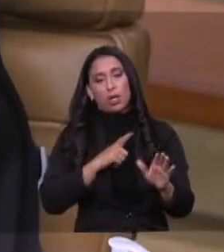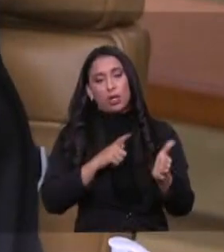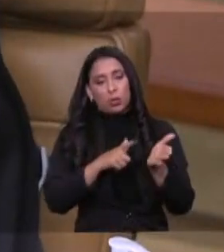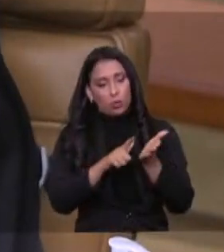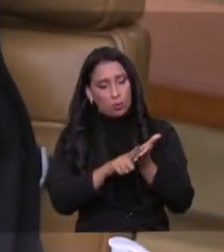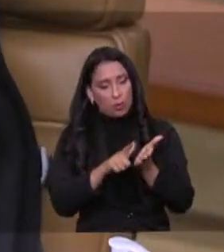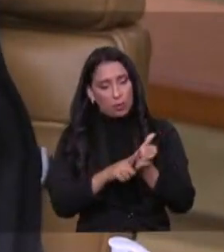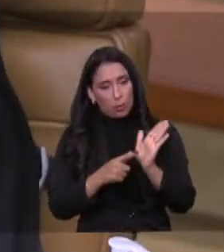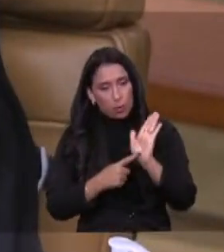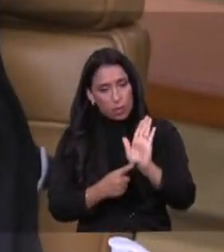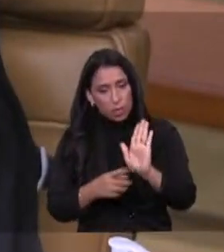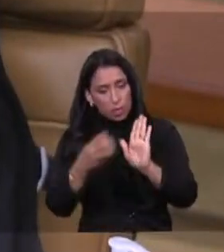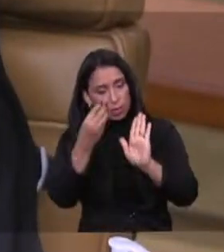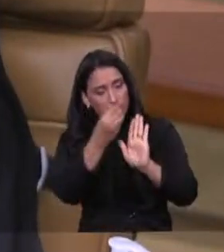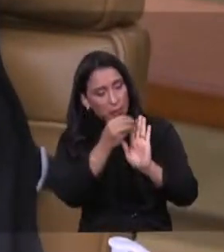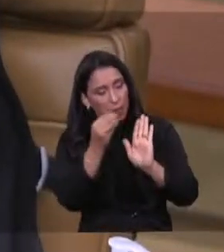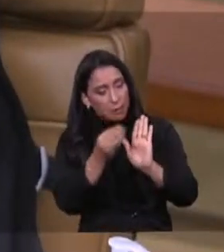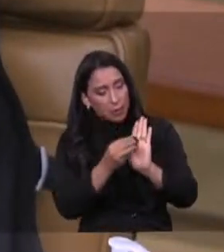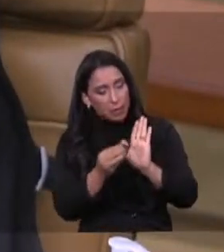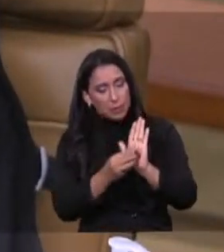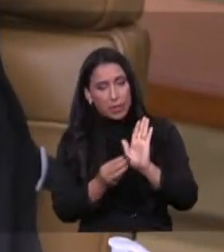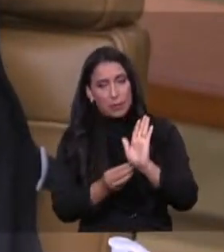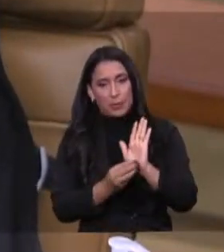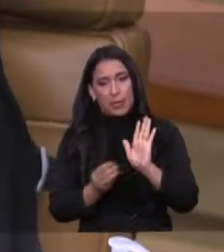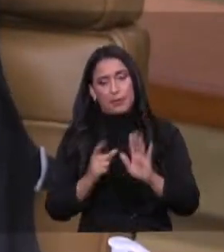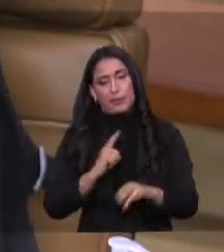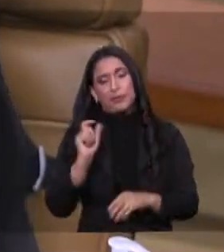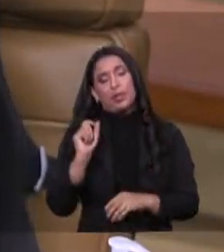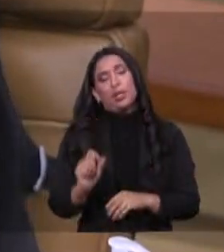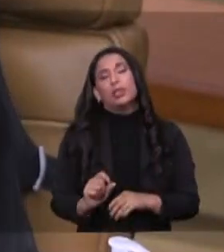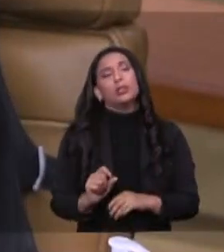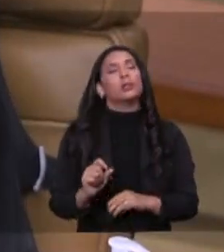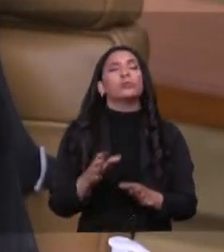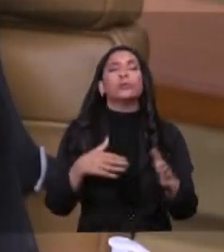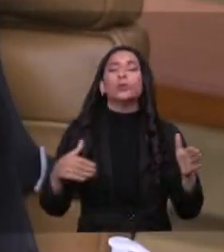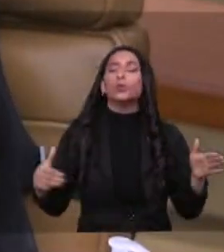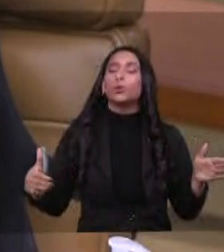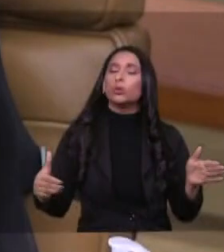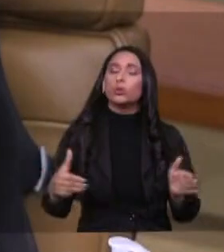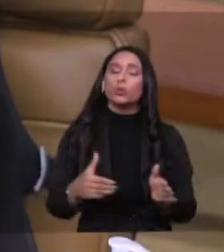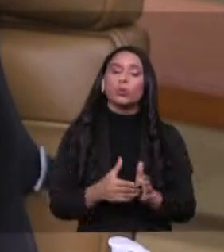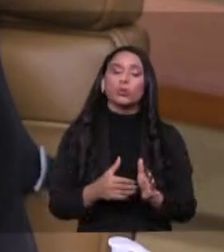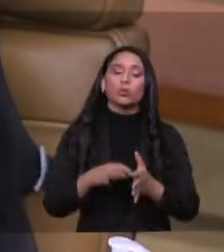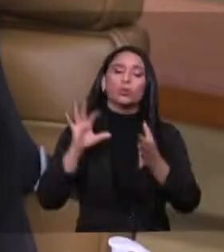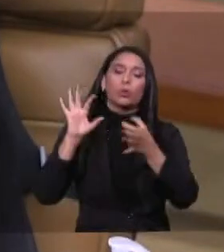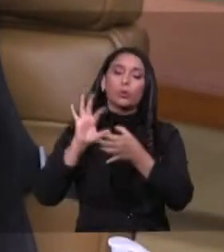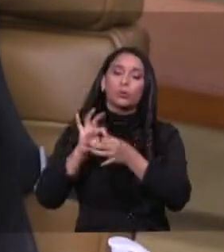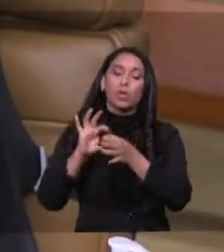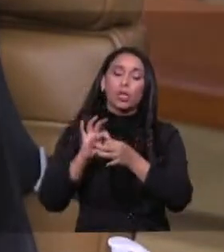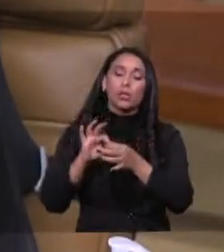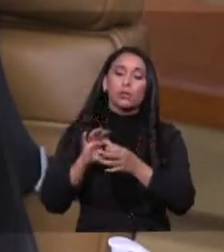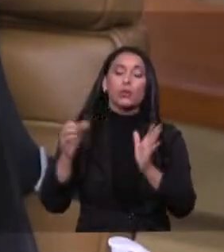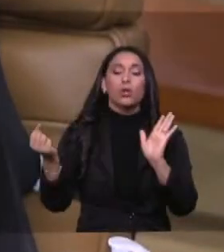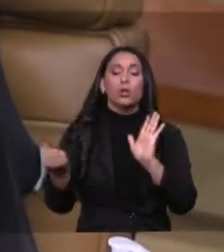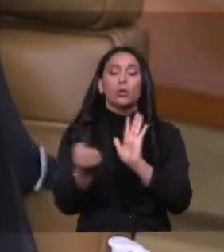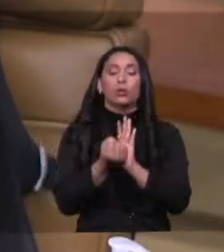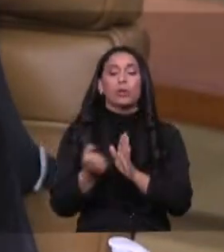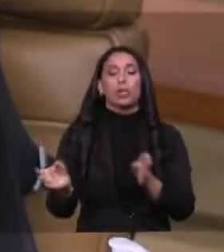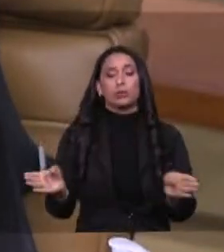permite fazer, mas isso tudo ainda dentro de um contexto de marco